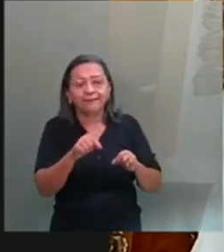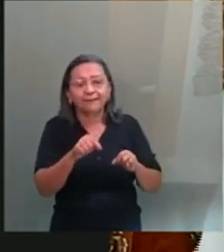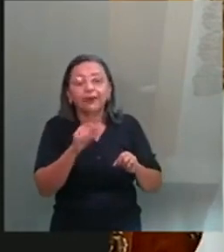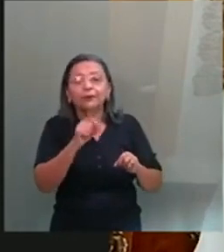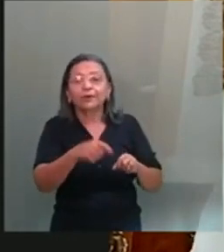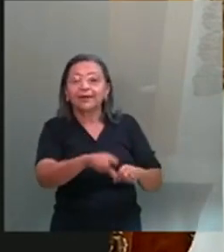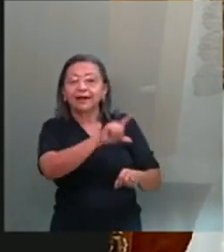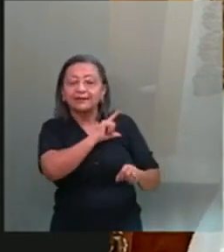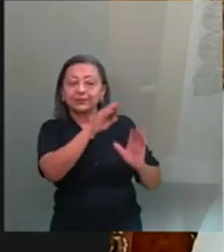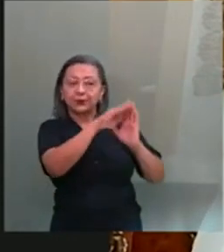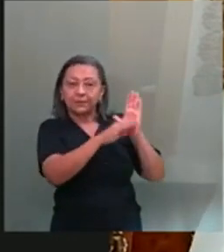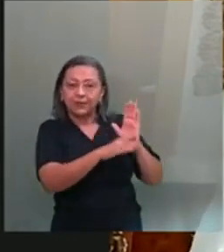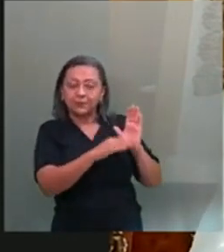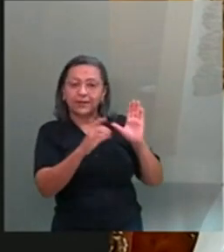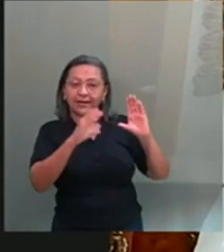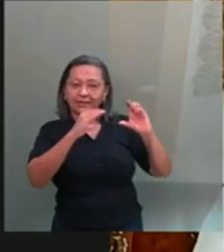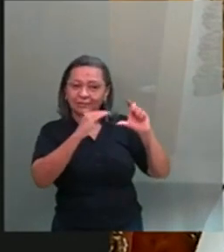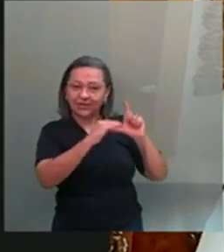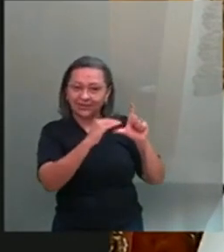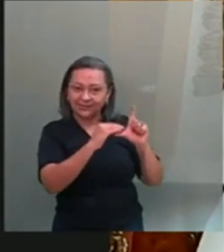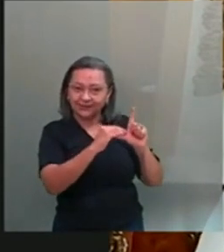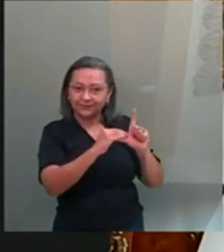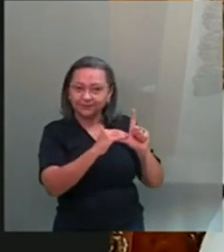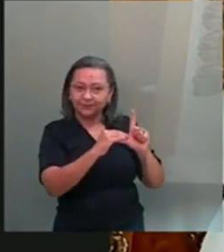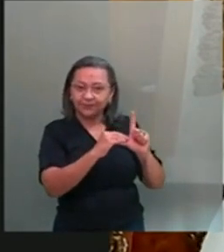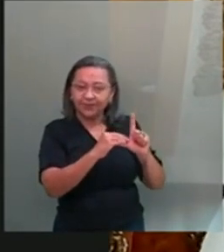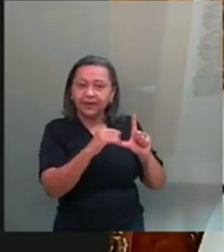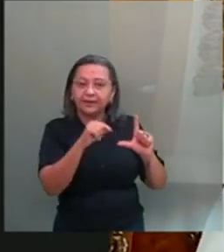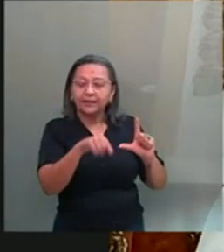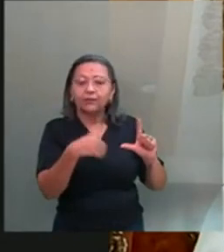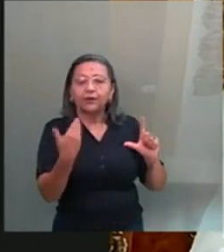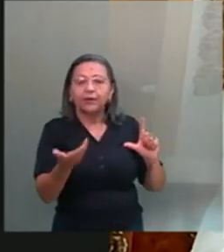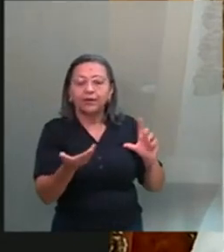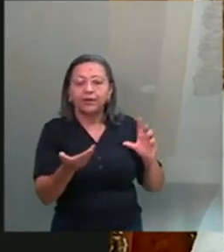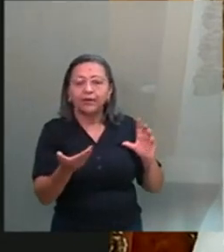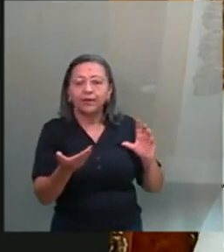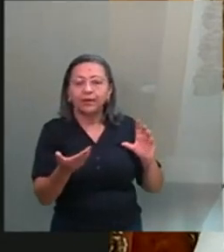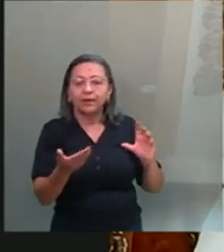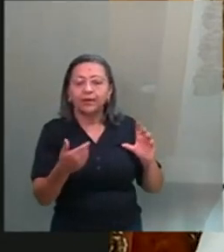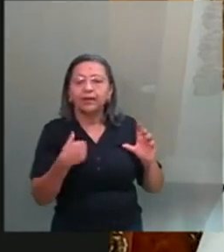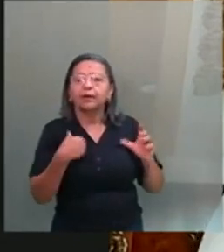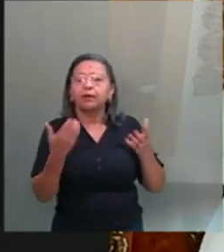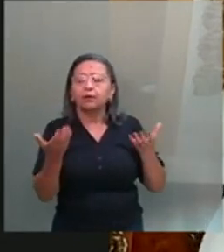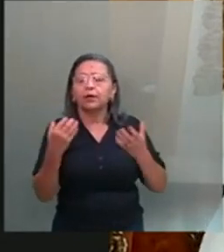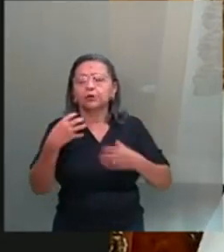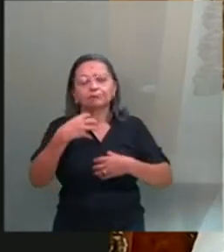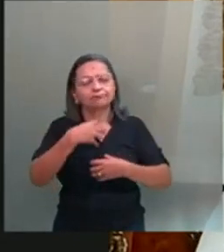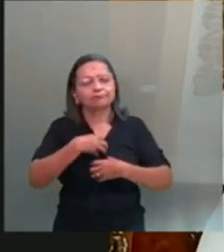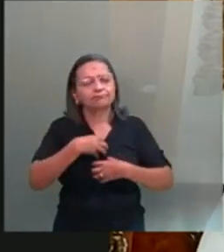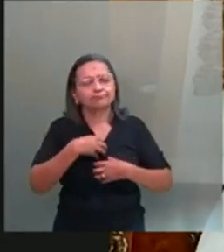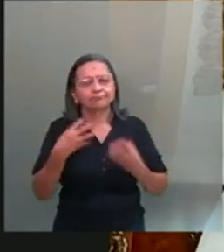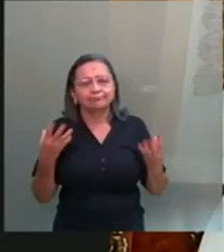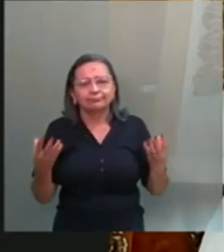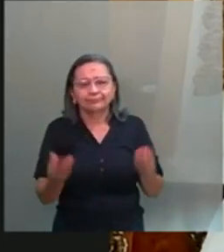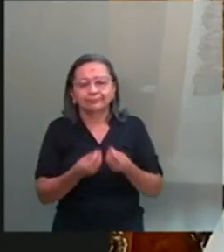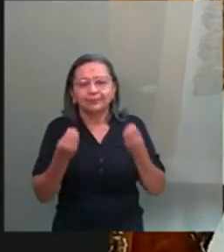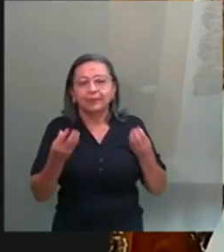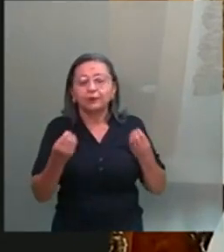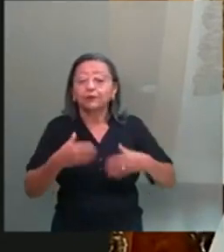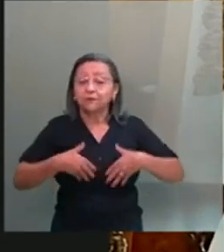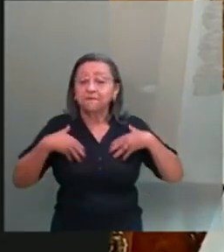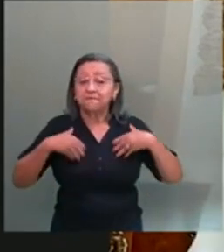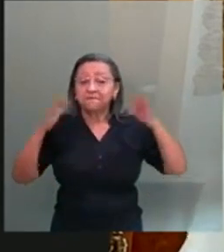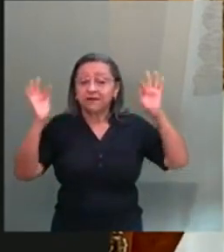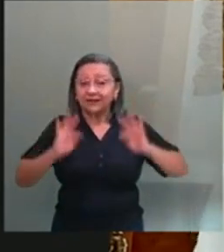que é programado pela Agência Senado, né? Então, eu quero, de uma forma muito, muito